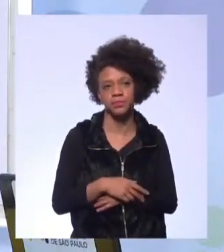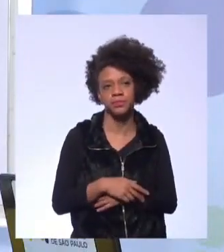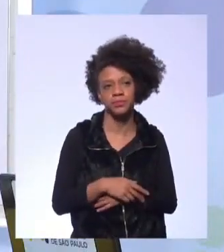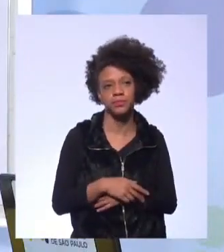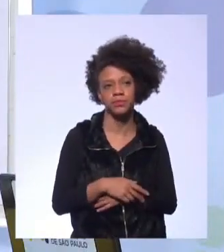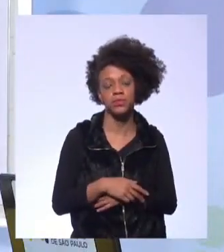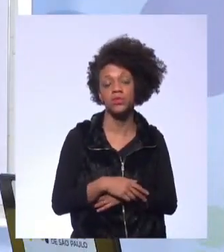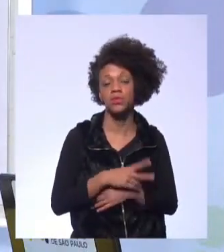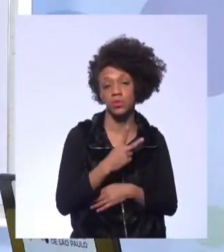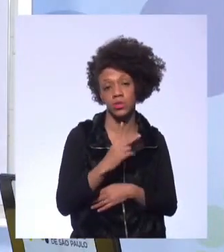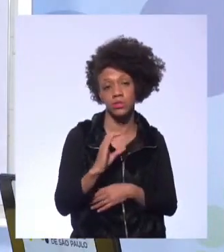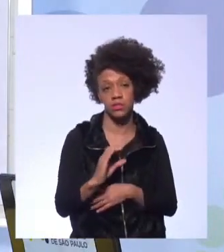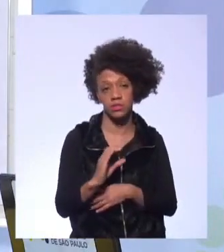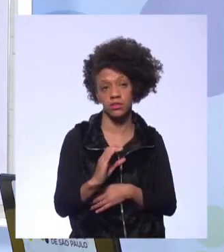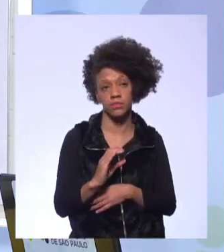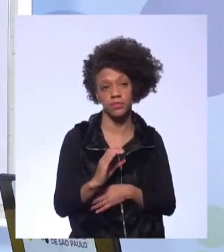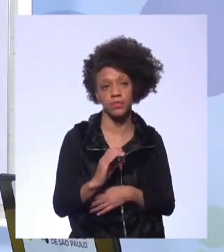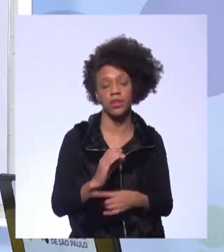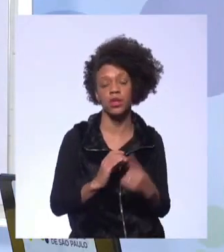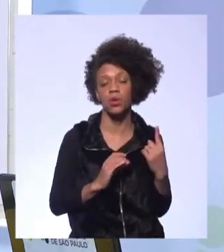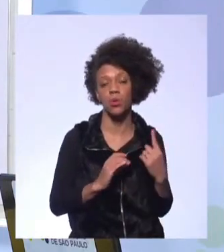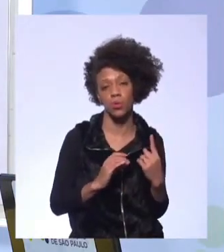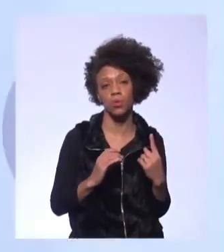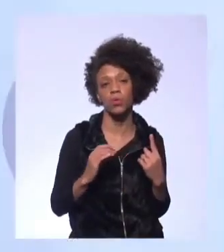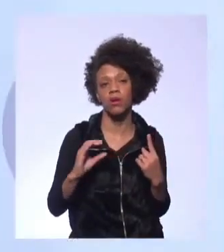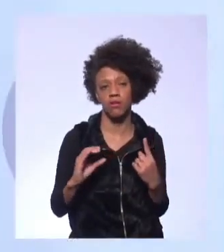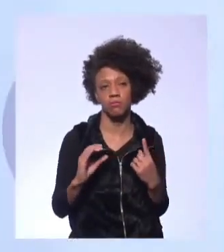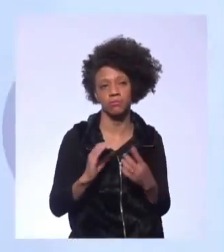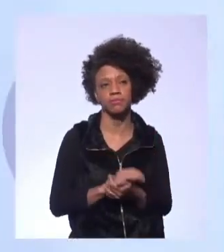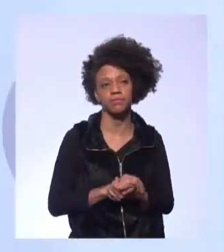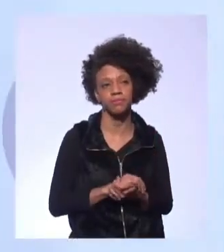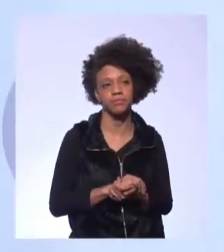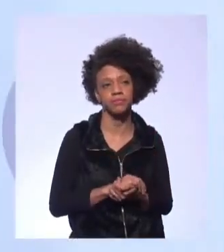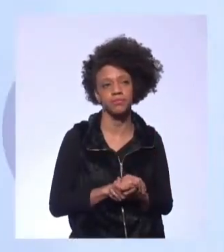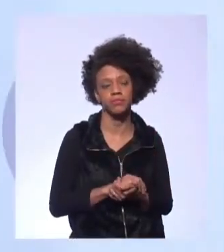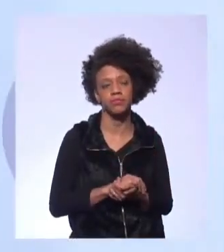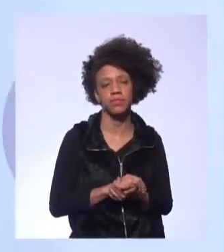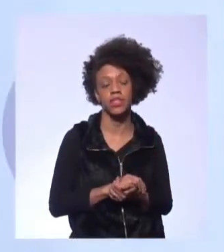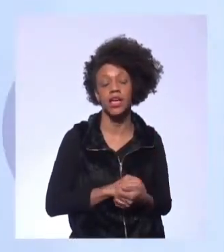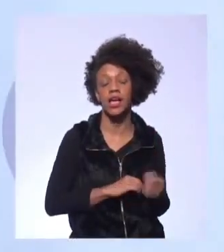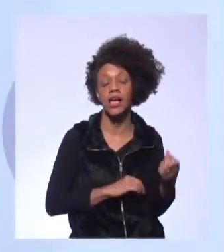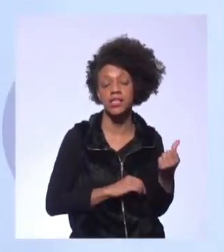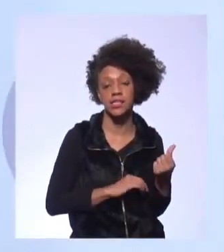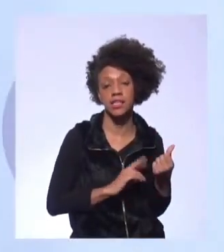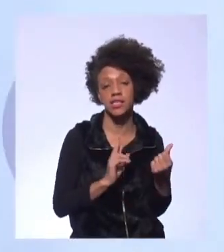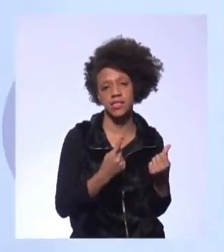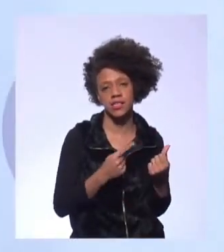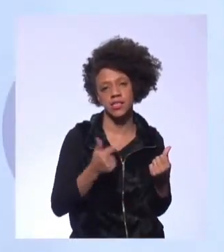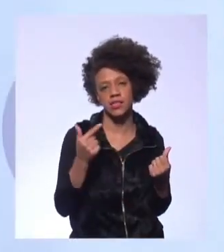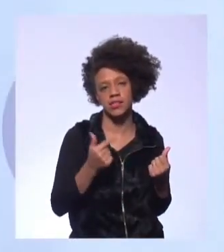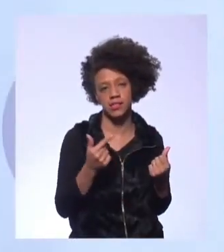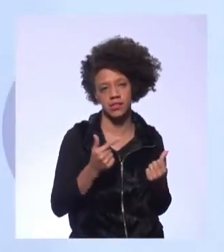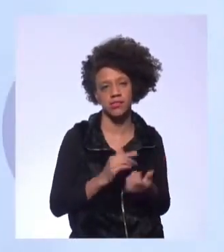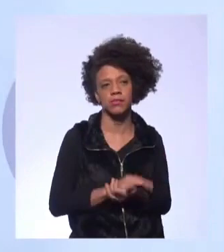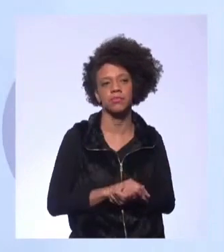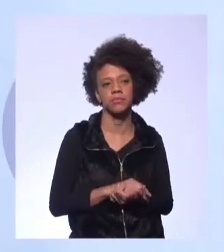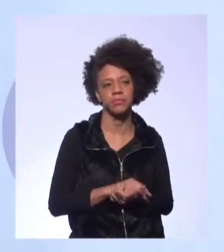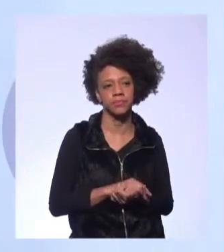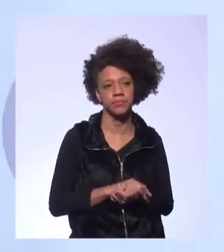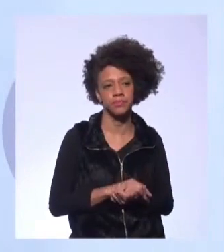2 carbonos. Aqui eu tenho 1 carbono. Aqui eu tenho 6 hidrogênio. 6